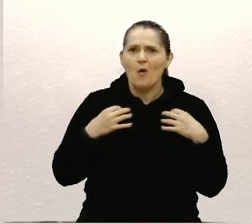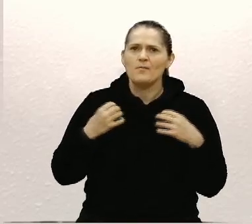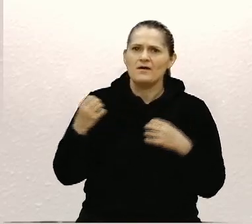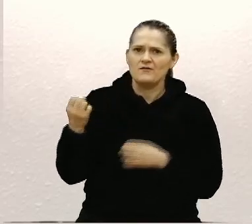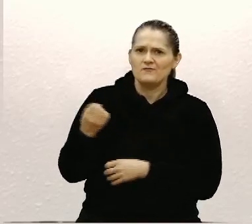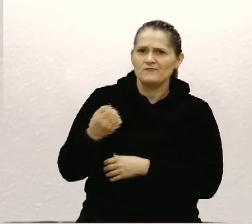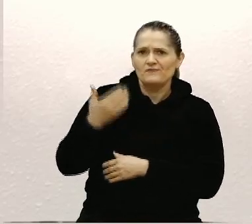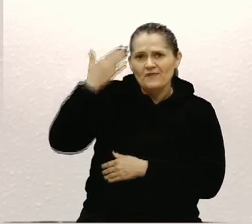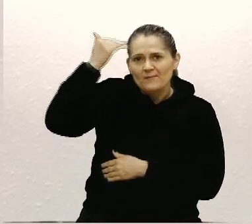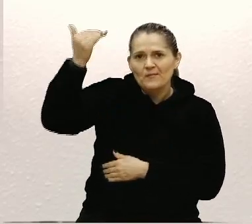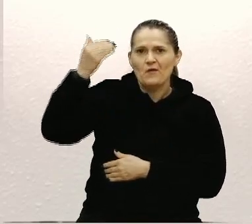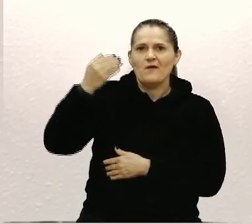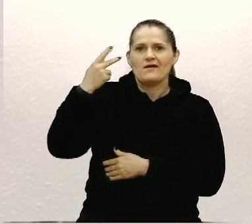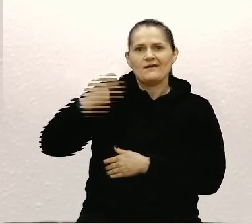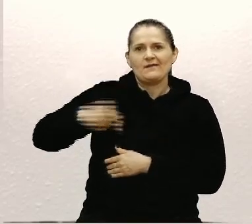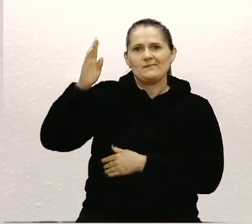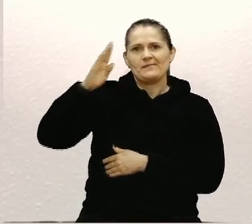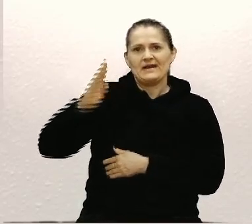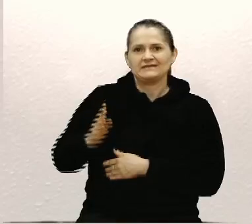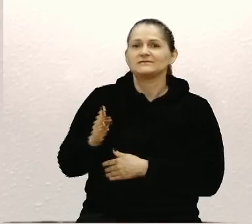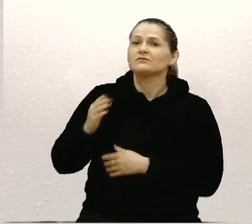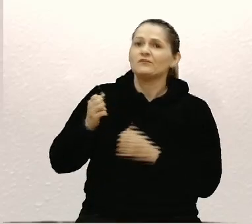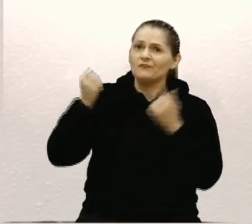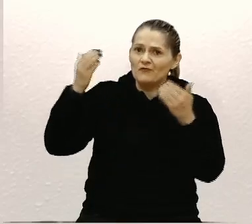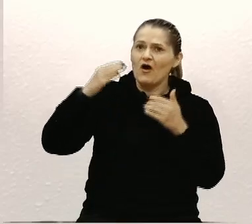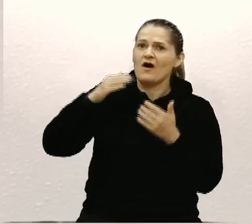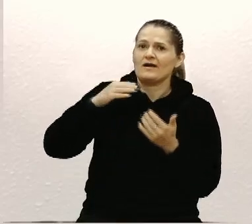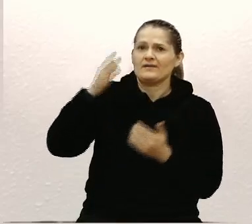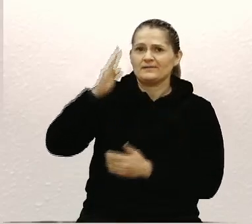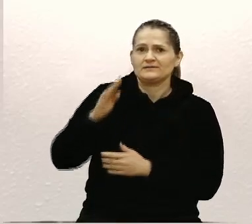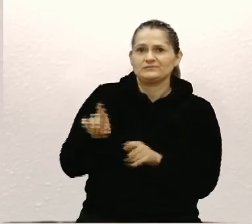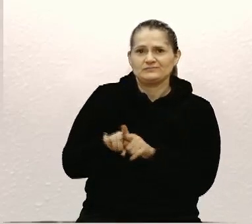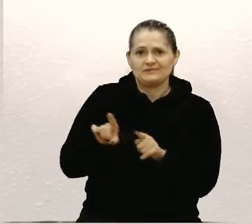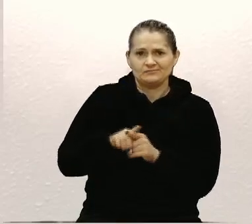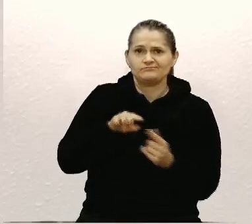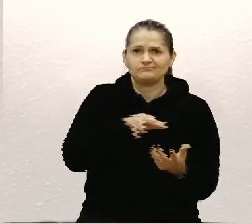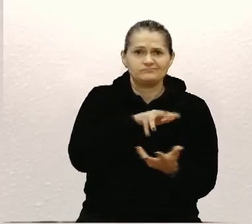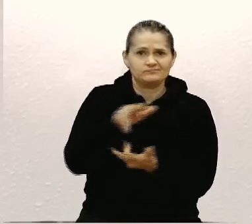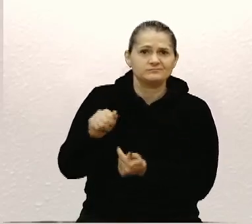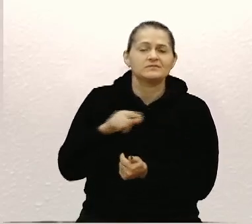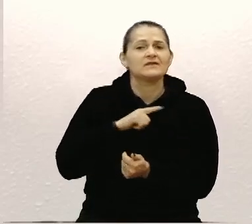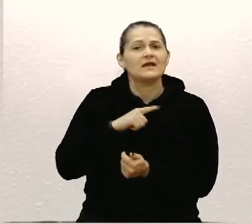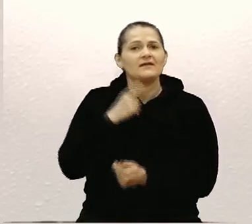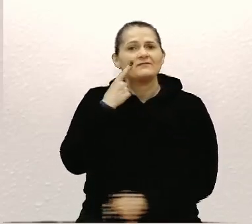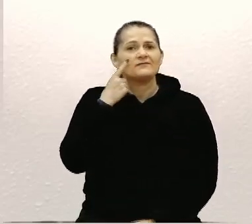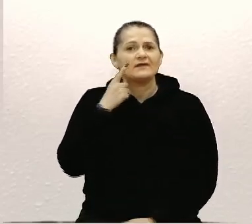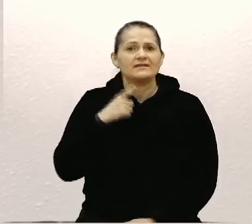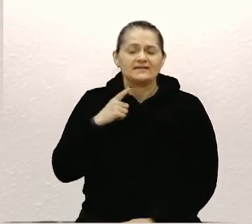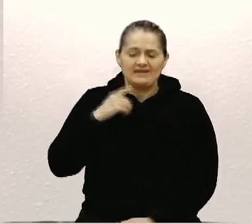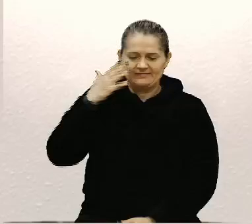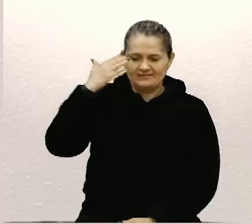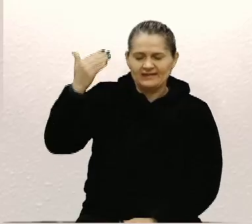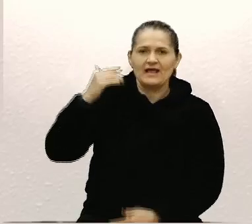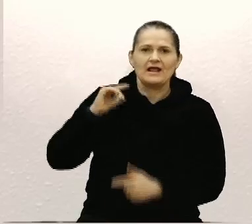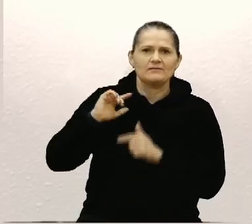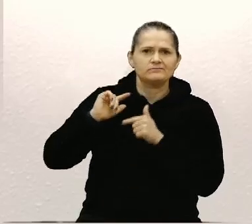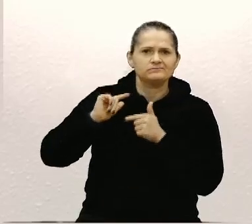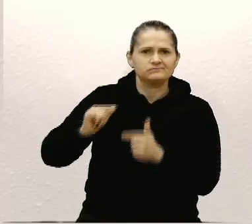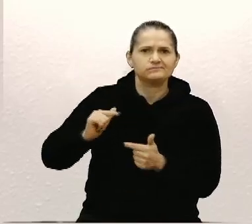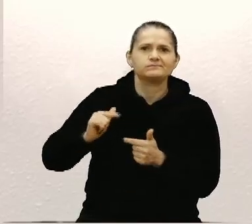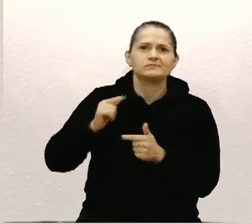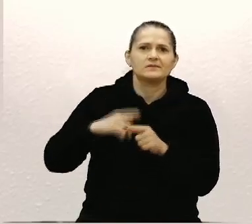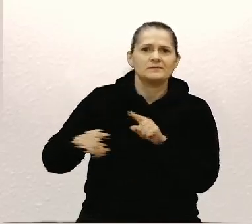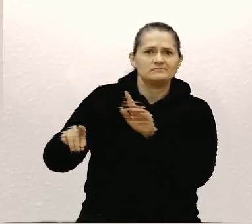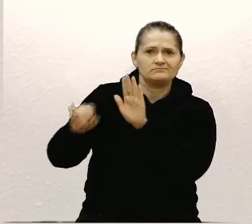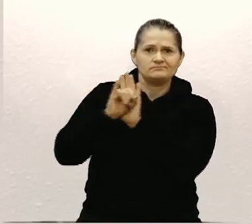internacional, consolidando a Serra como um berço e talento, criatividade, produção, história e